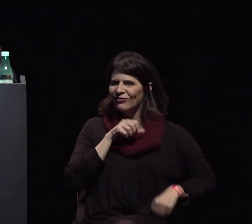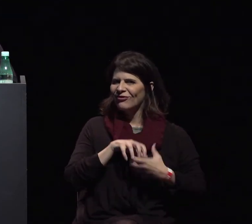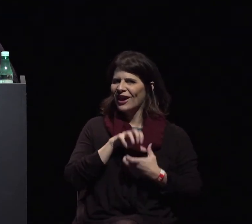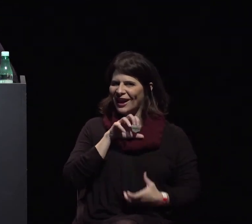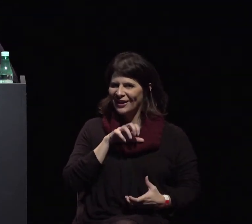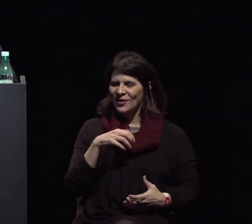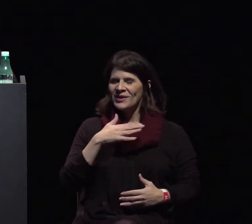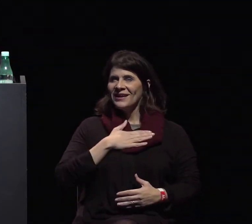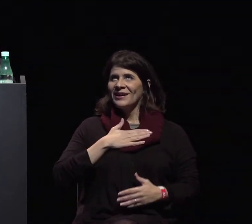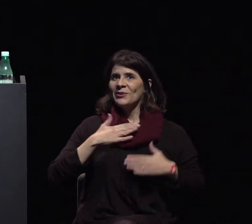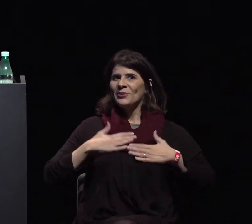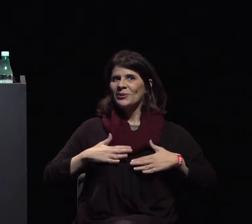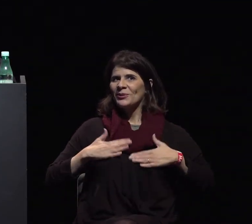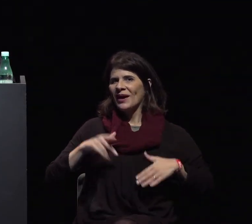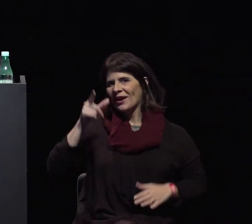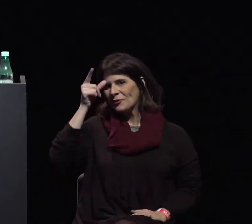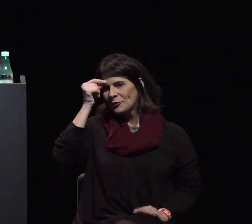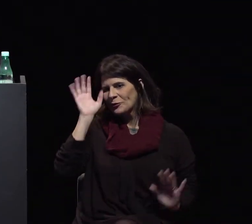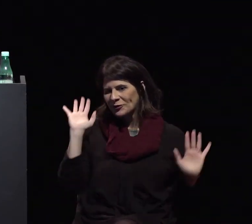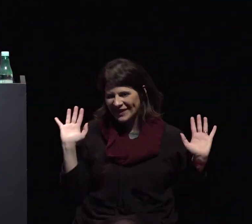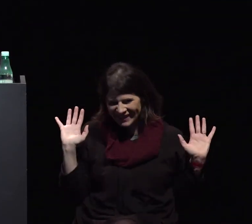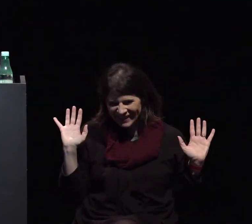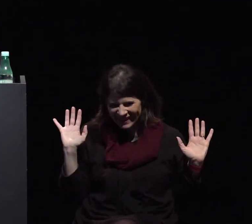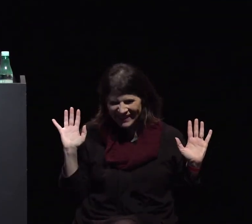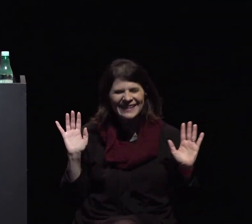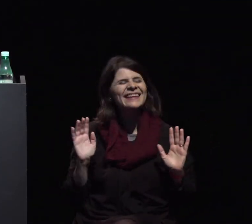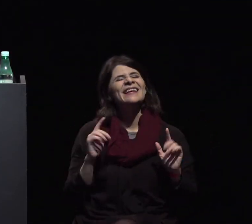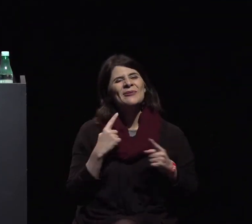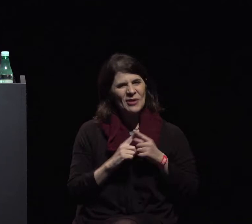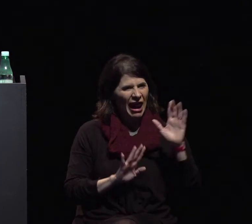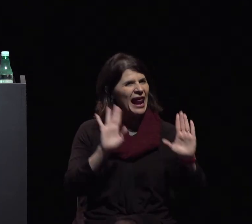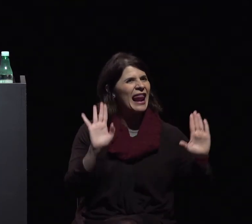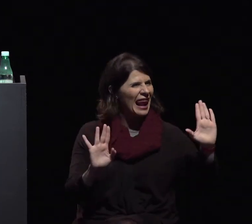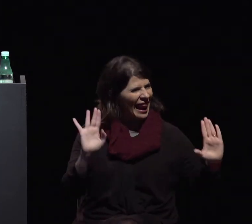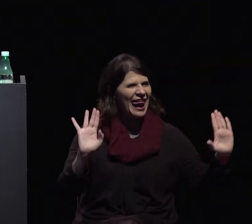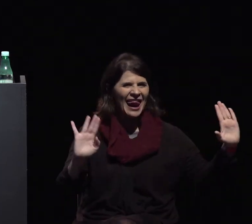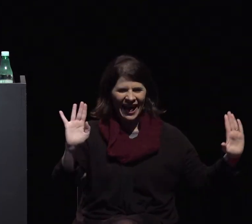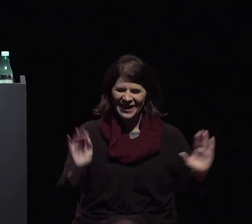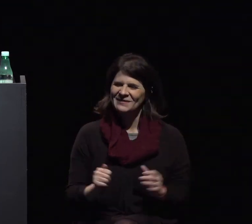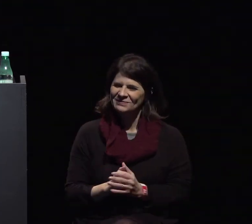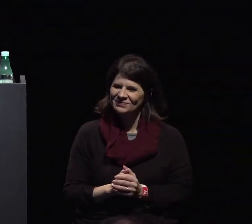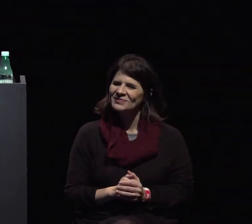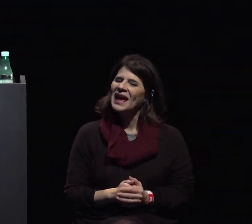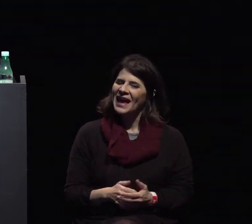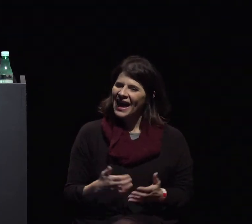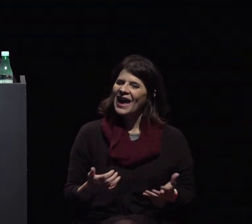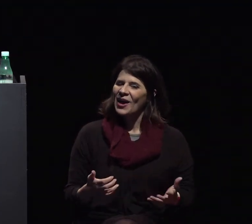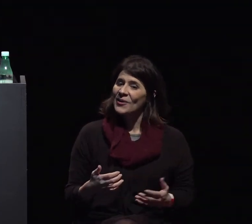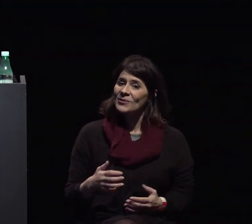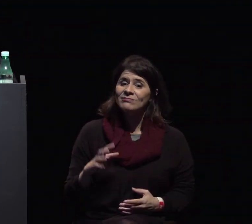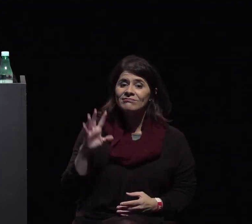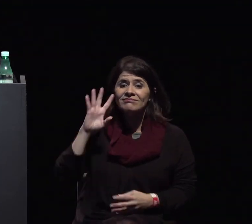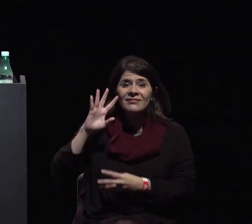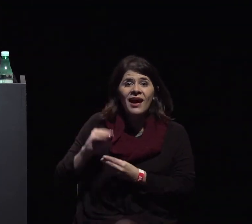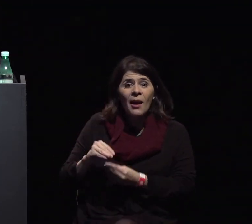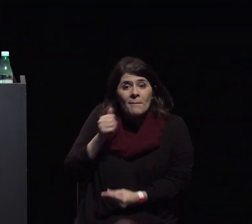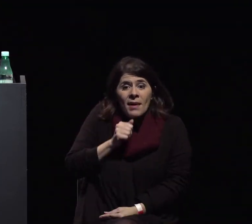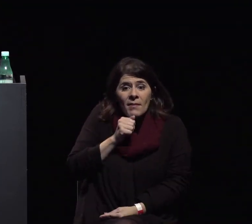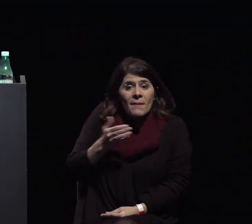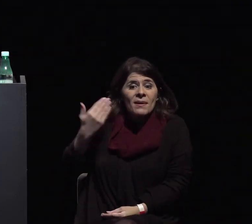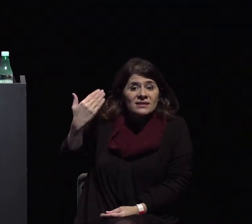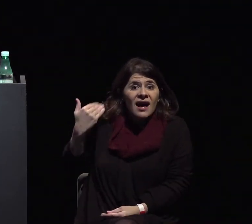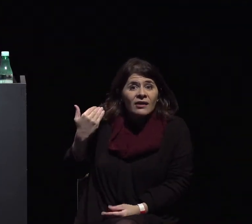confortável. Era saber que, quando eu era criança, minha mãe falou que ia ao mapping para comprar meu